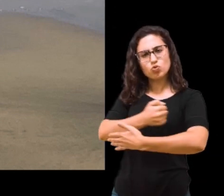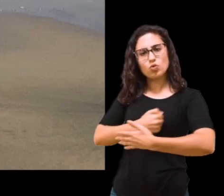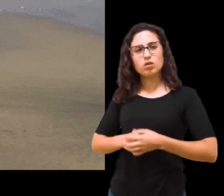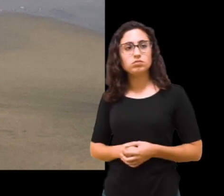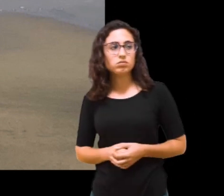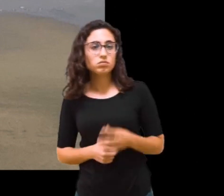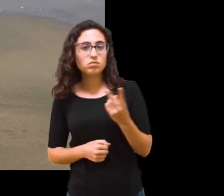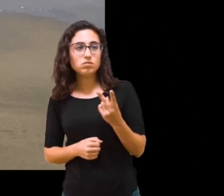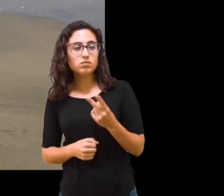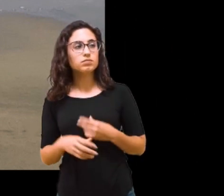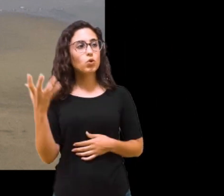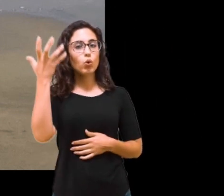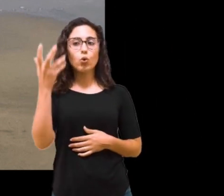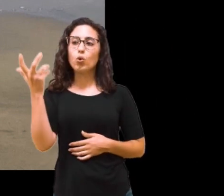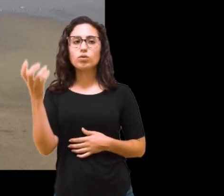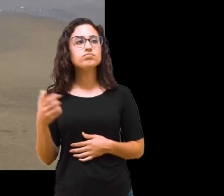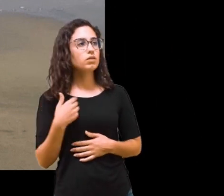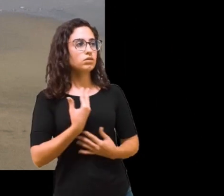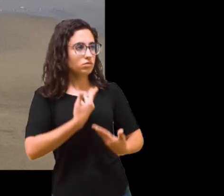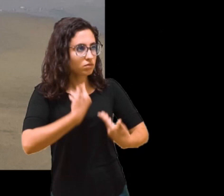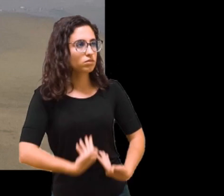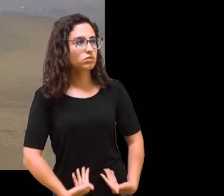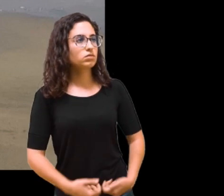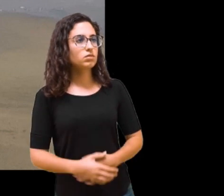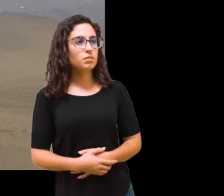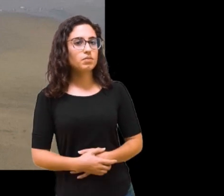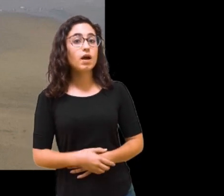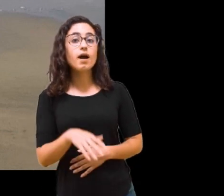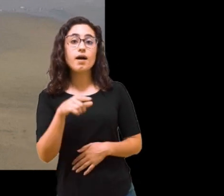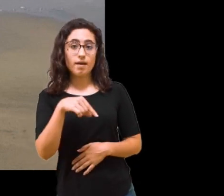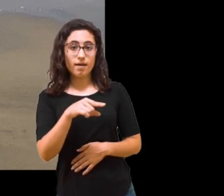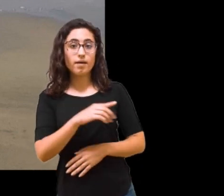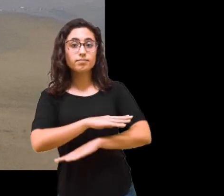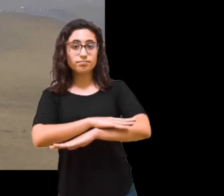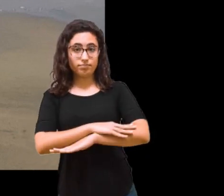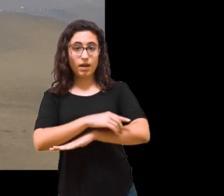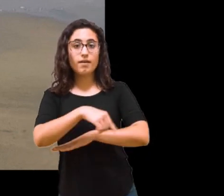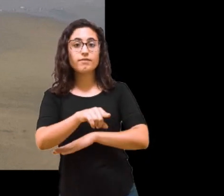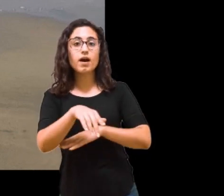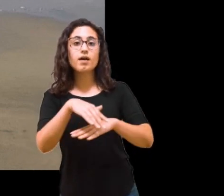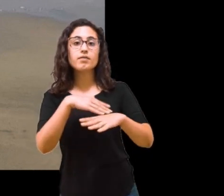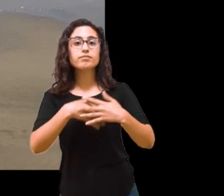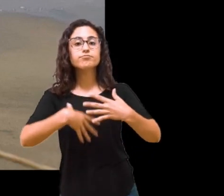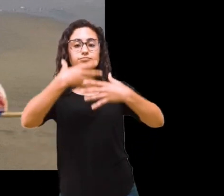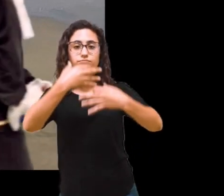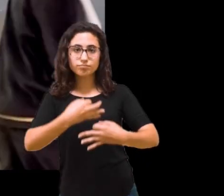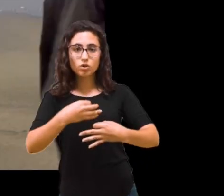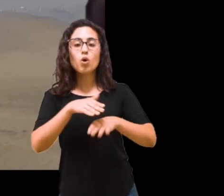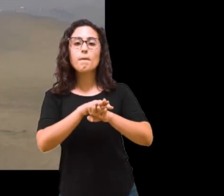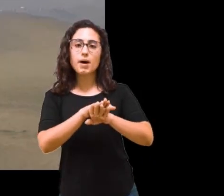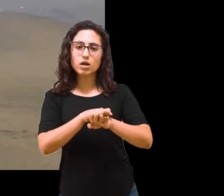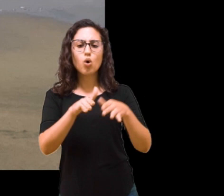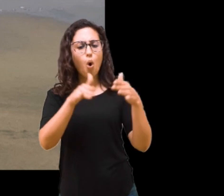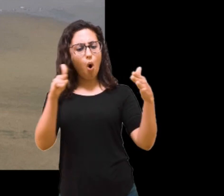Majestade. Obedecei ao Almirante Mor, indo com prontidão pescar-nos um peixe de bom porte amanhã, cozinhei. Enquanto